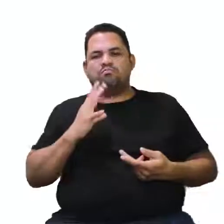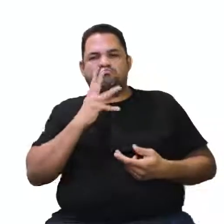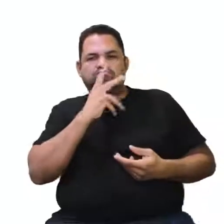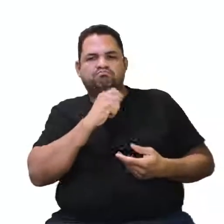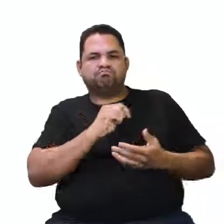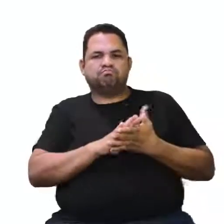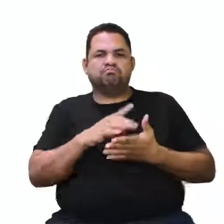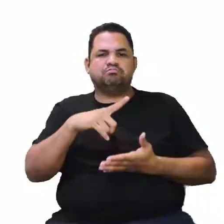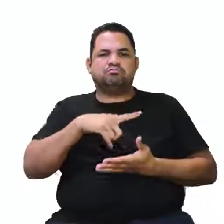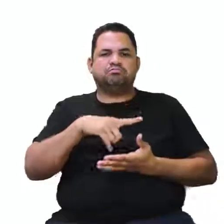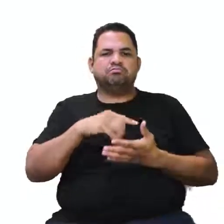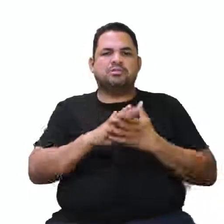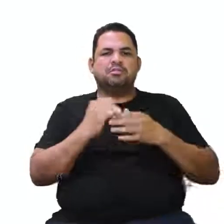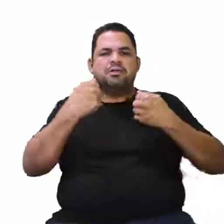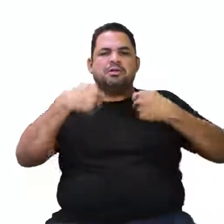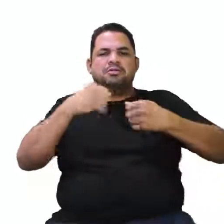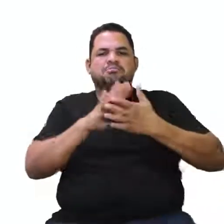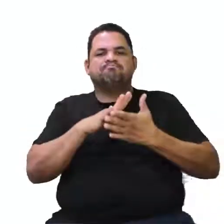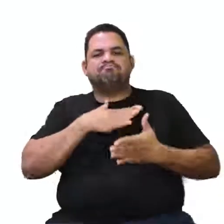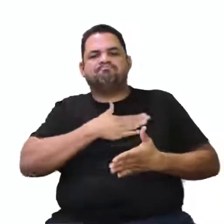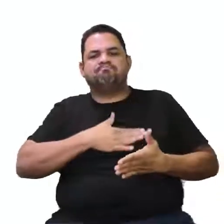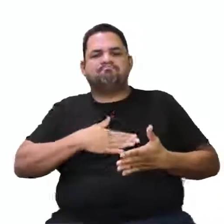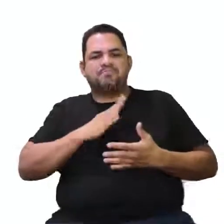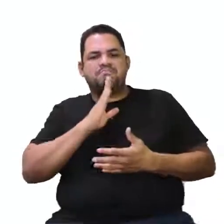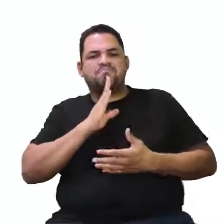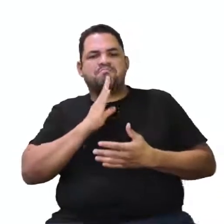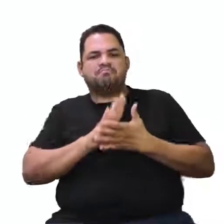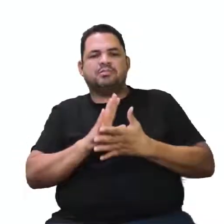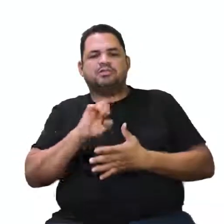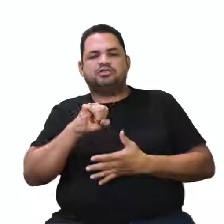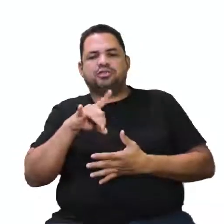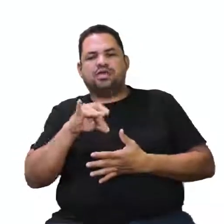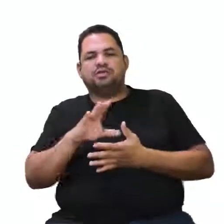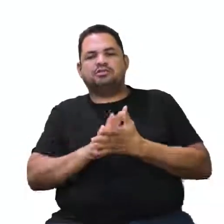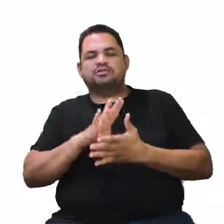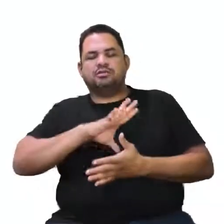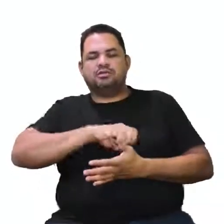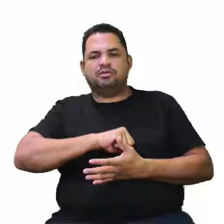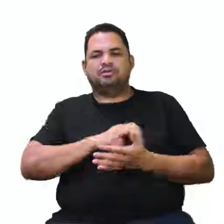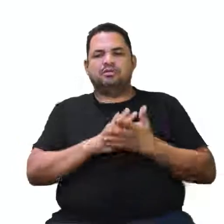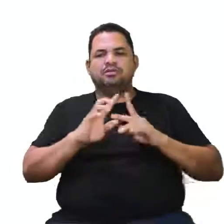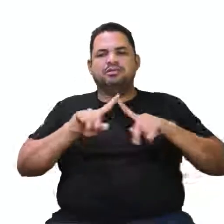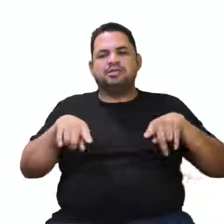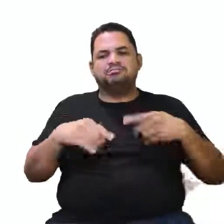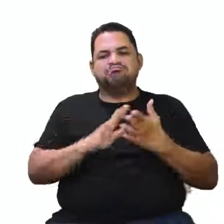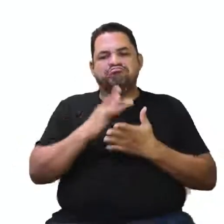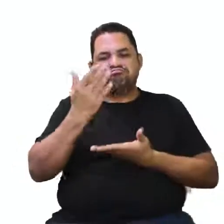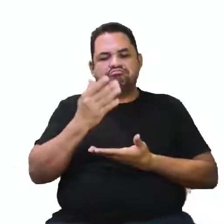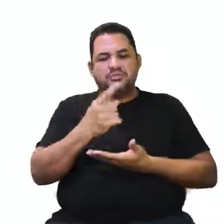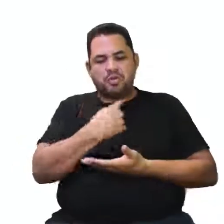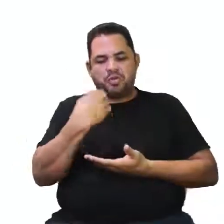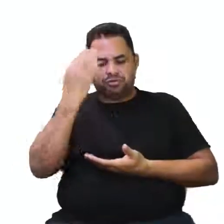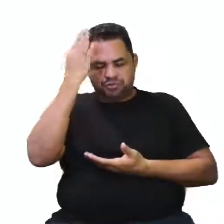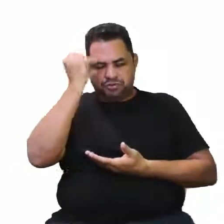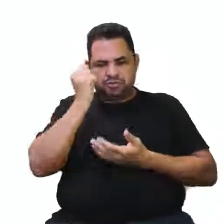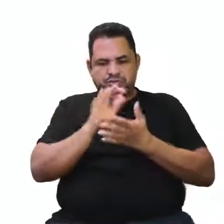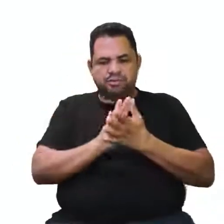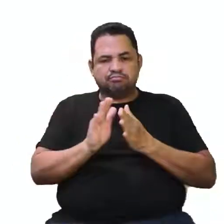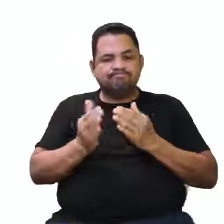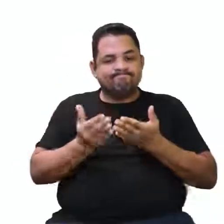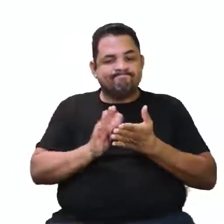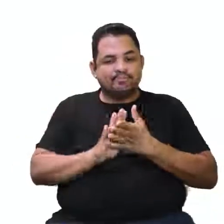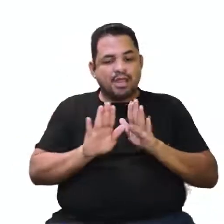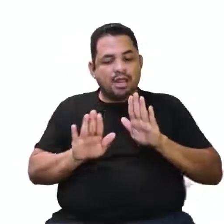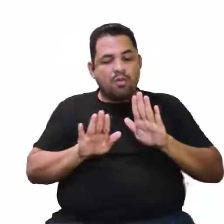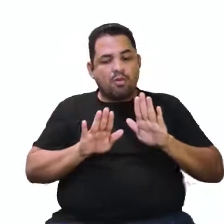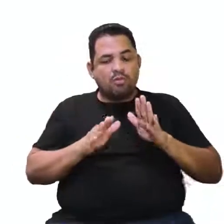ter um sucesso, maior poder, maior prazer, reconhecimento, status e amor. Mas a gente sabe que a gente tem que saber